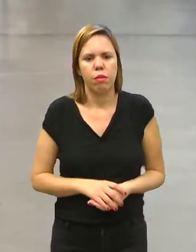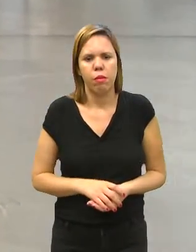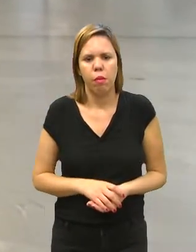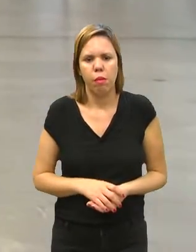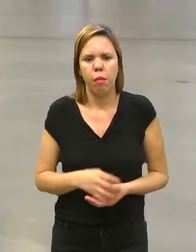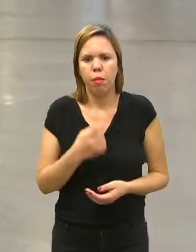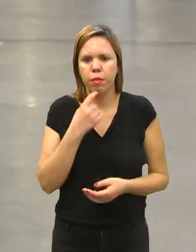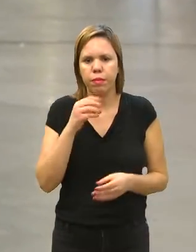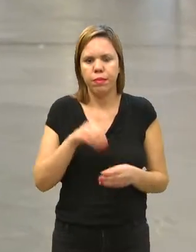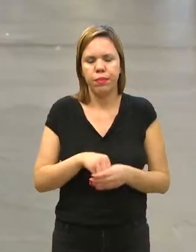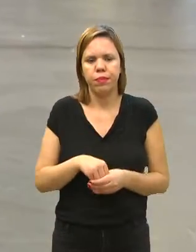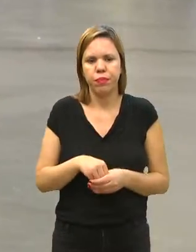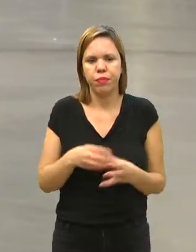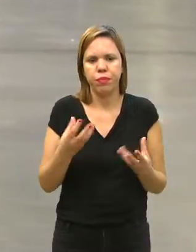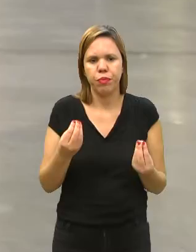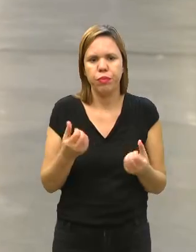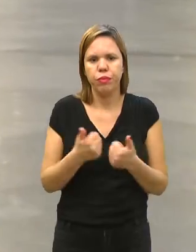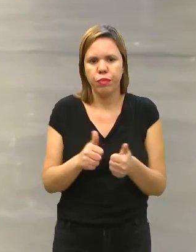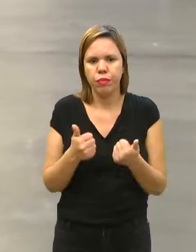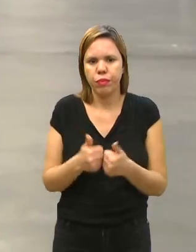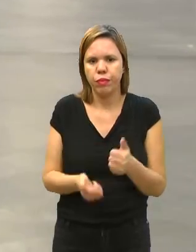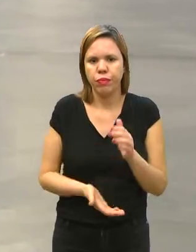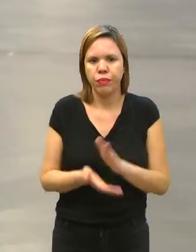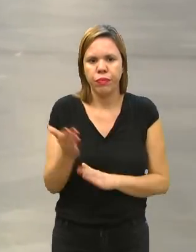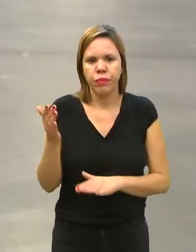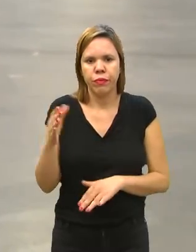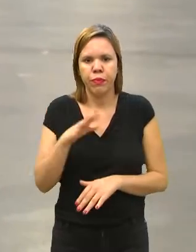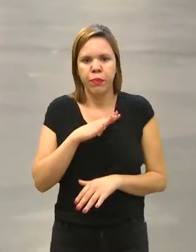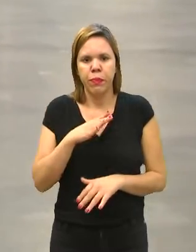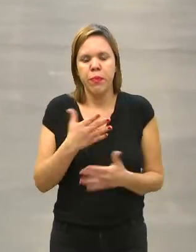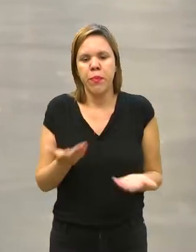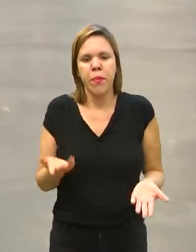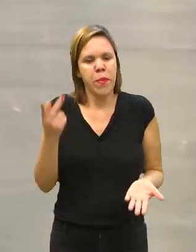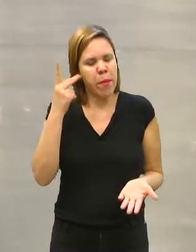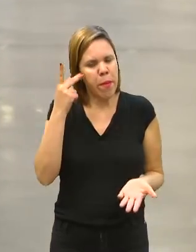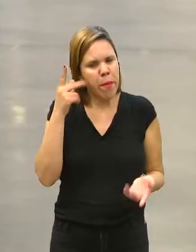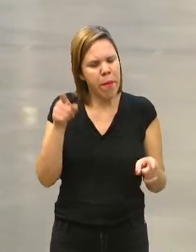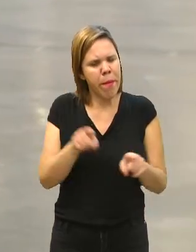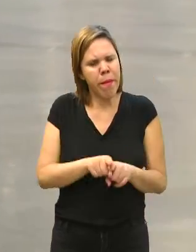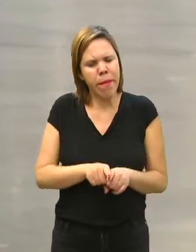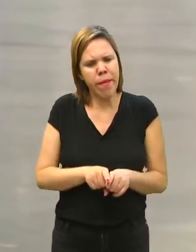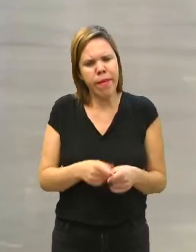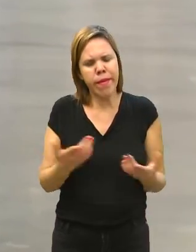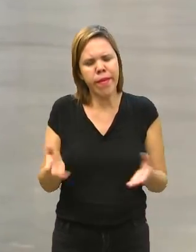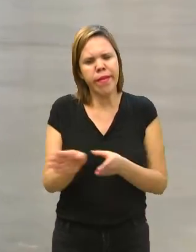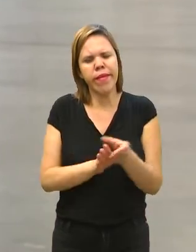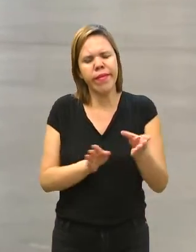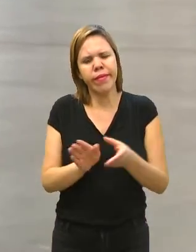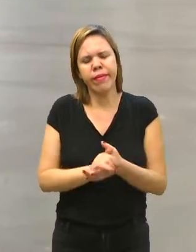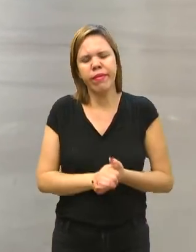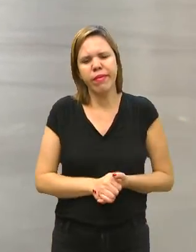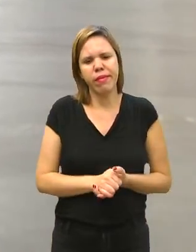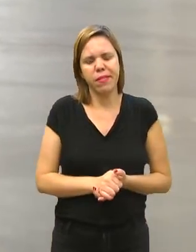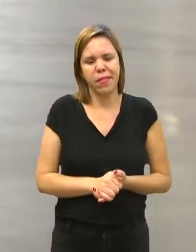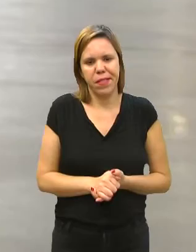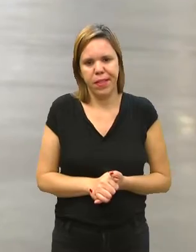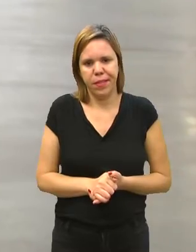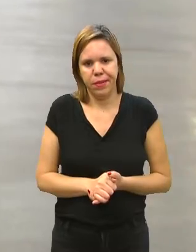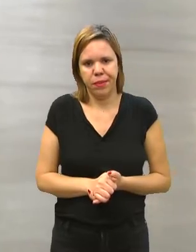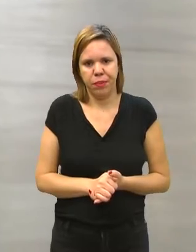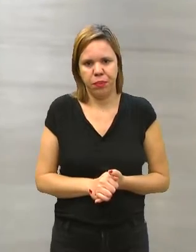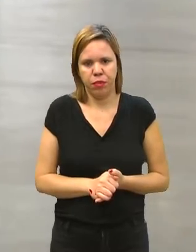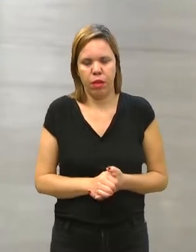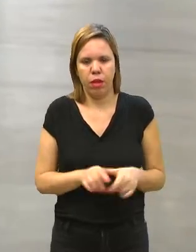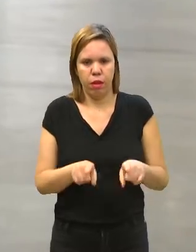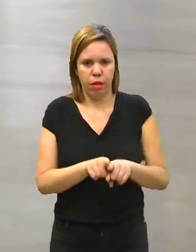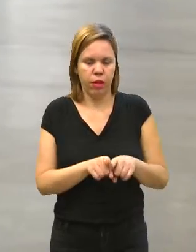de Campinas partem muitos ônibus em direção à capital, São Paulo. Só que com recomendações de ambas as partes,